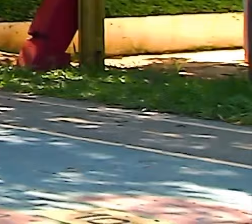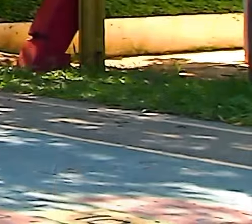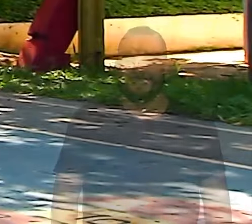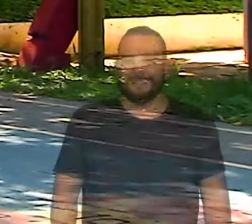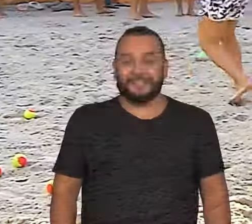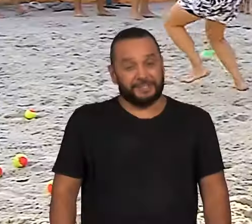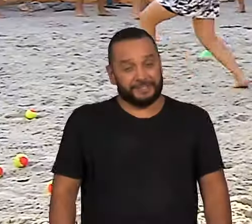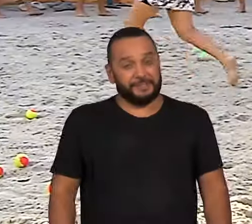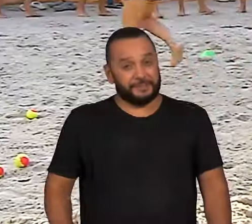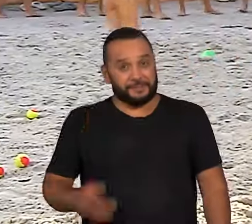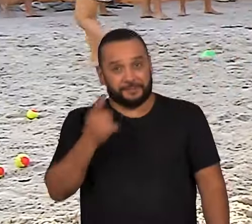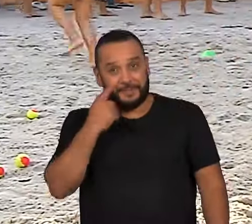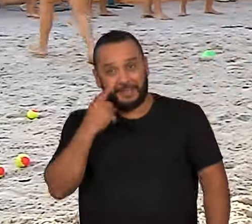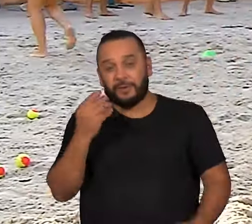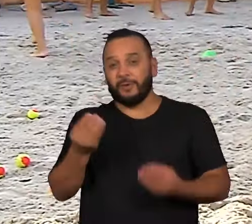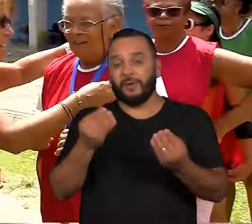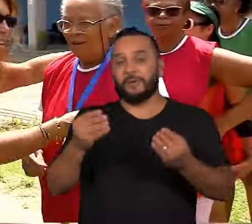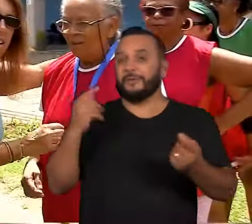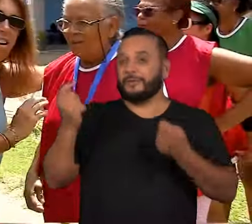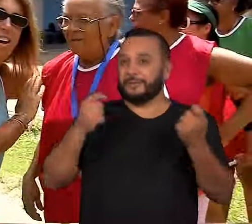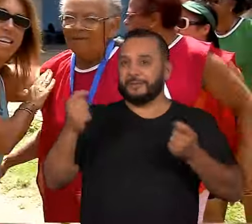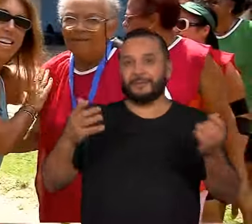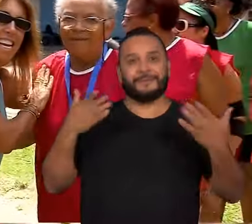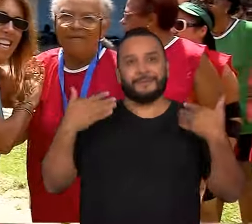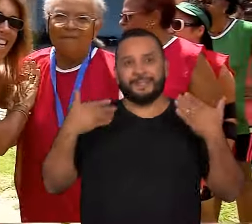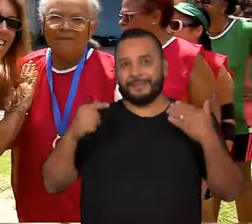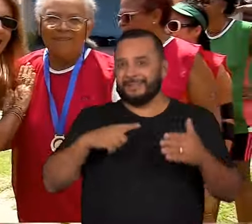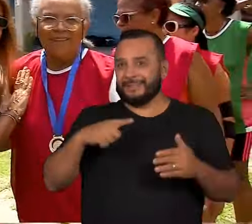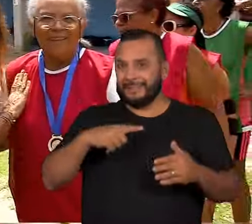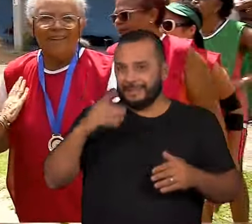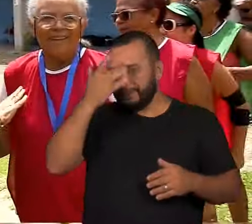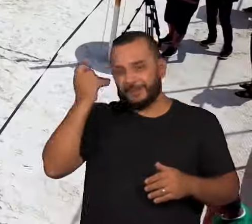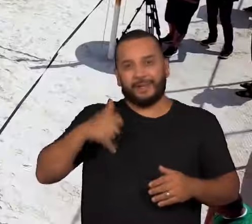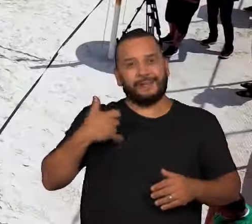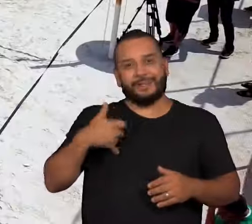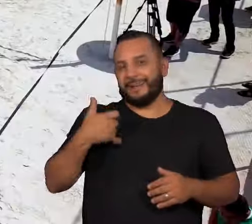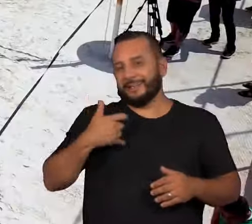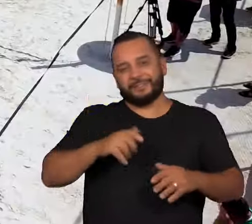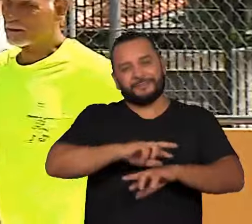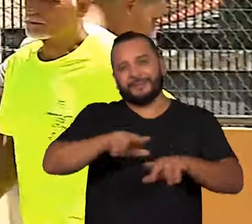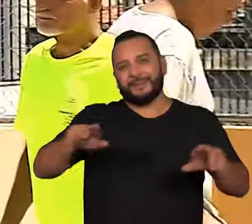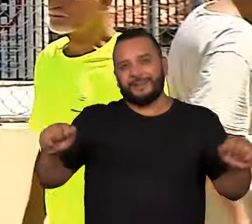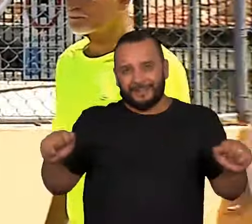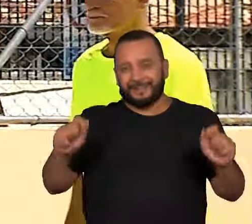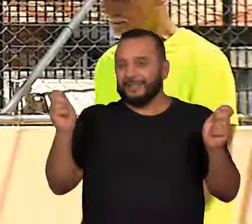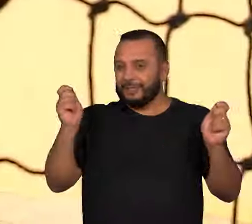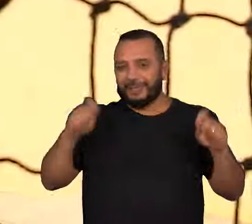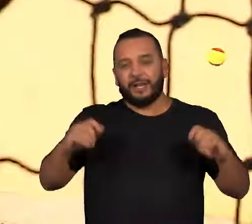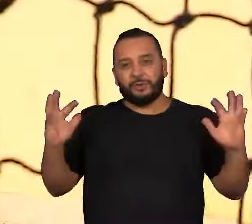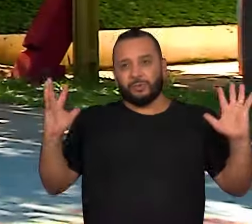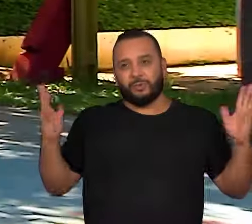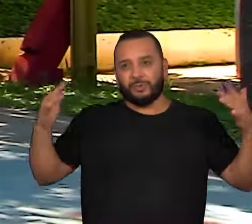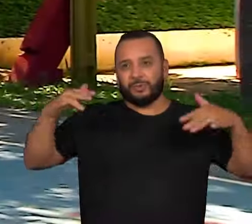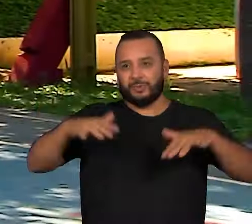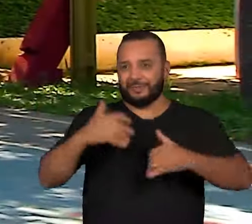E ainda um festival de verão que reuniu participantes de todas as idades e colocou todo mundo para